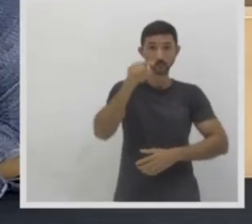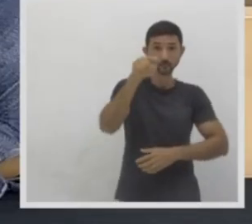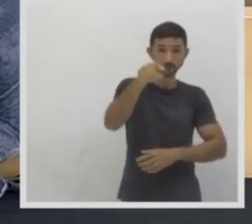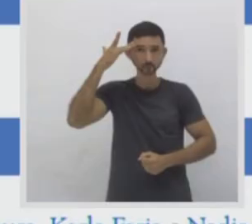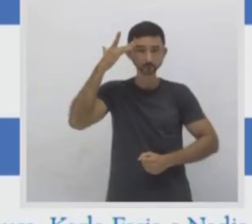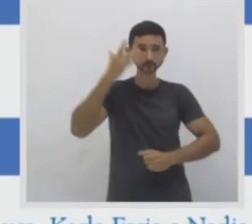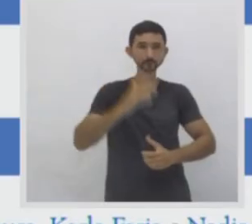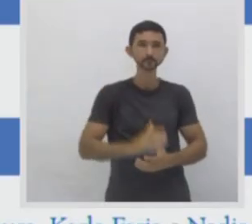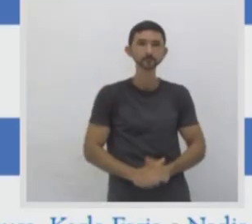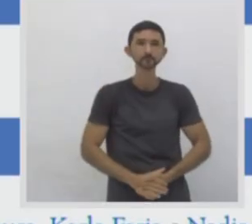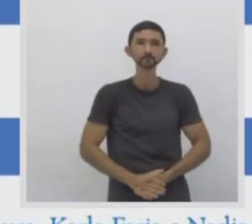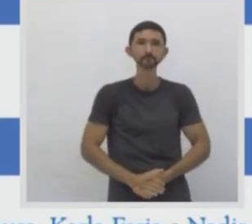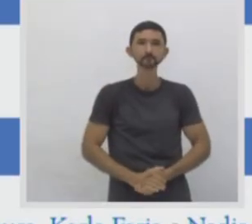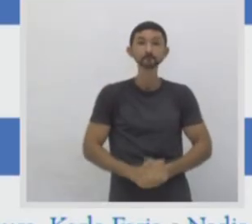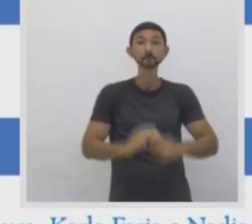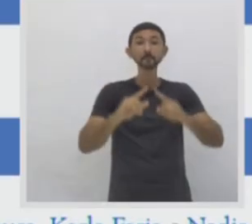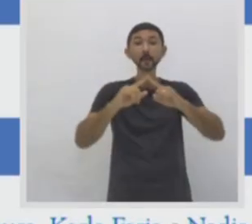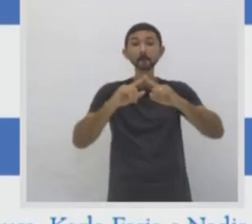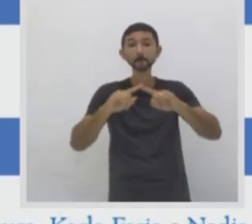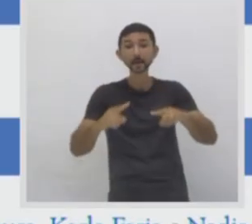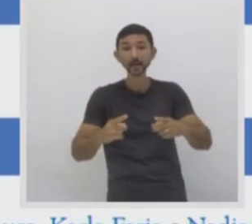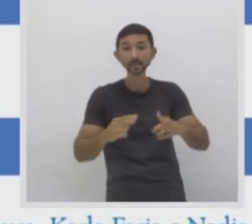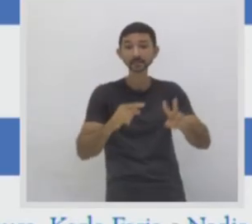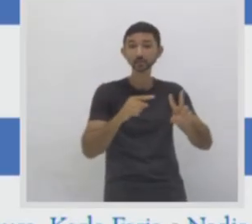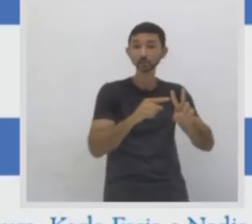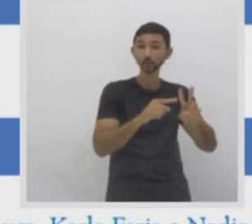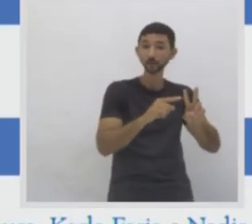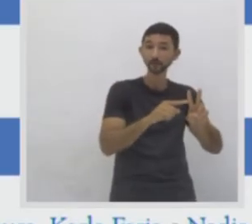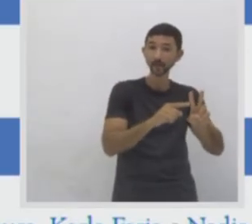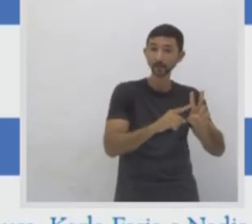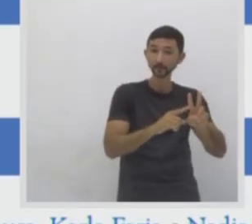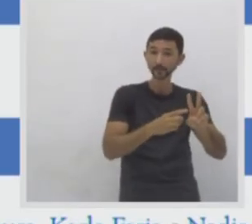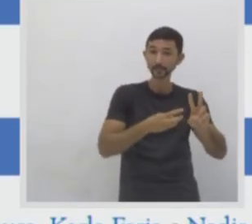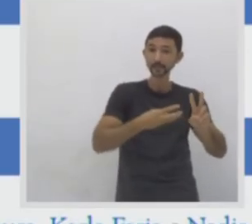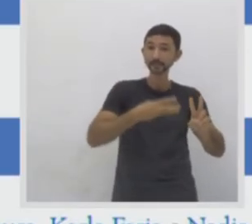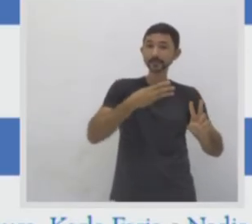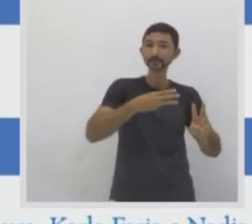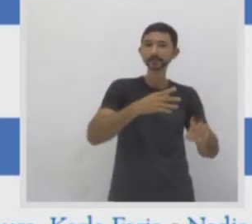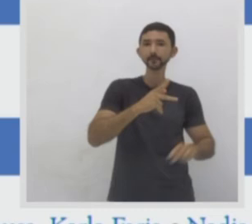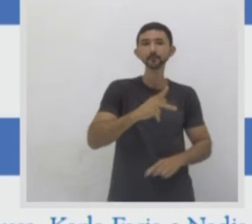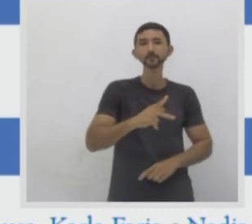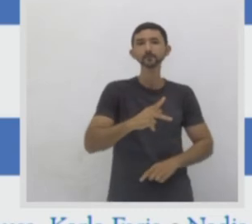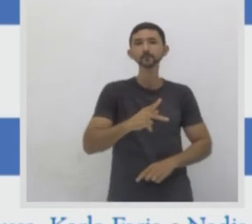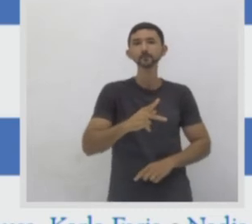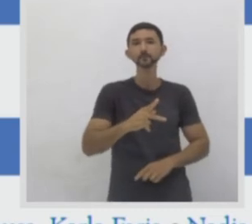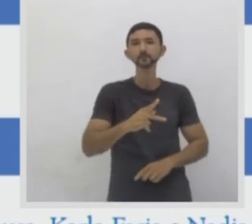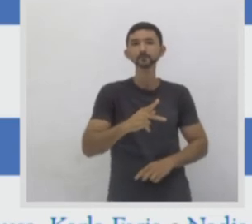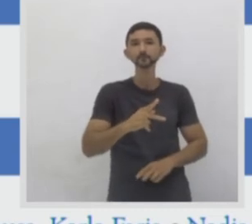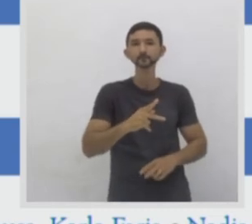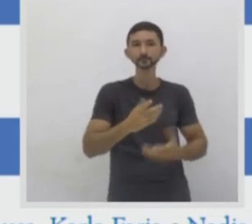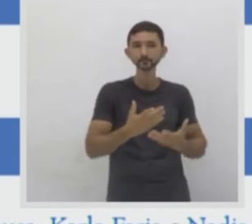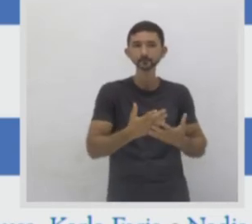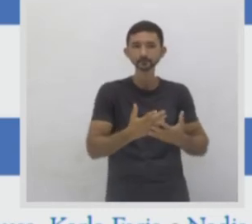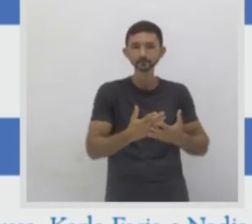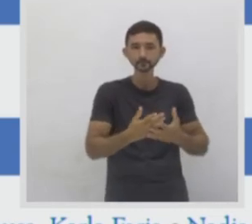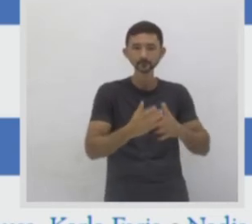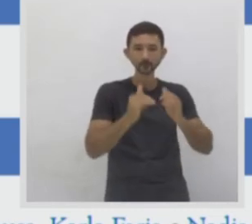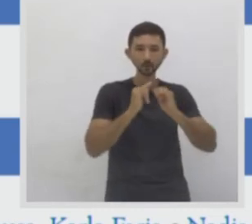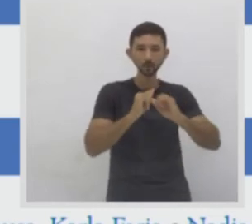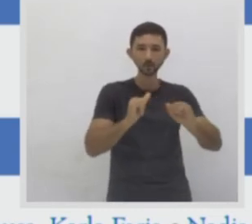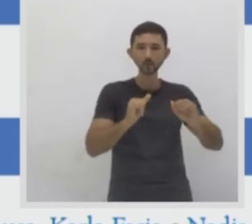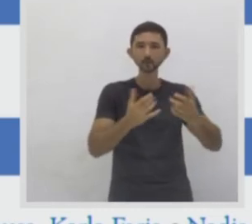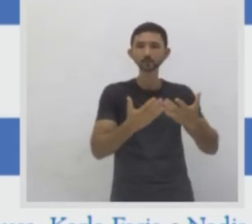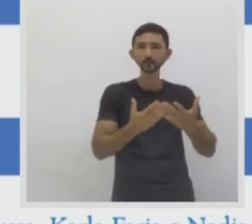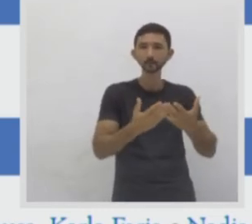todos nós. Porém, o verbo ele é conjugado o quê? Na terceira pessoa, que equivale ao pronome